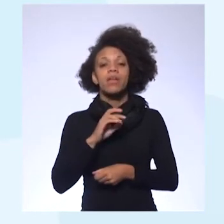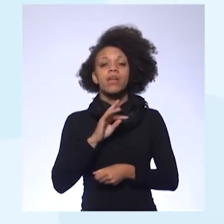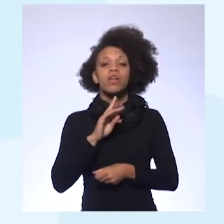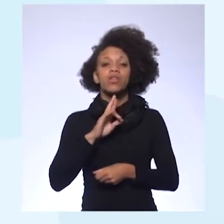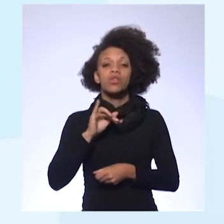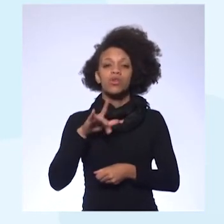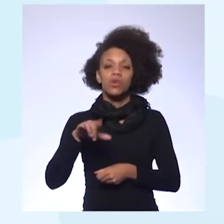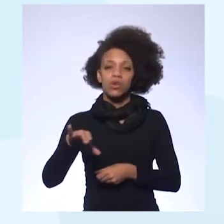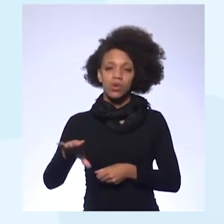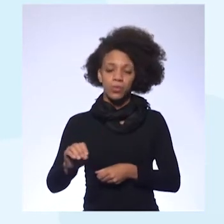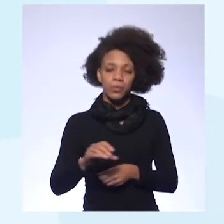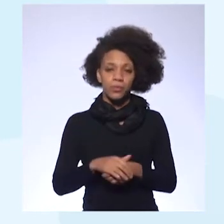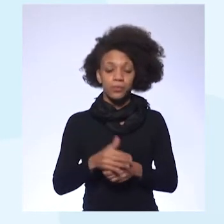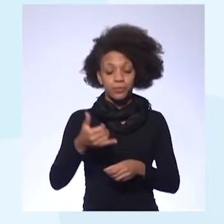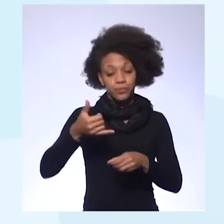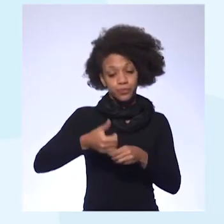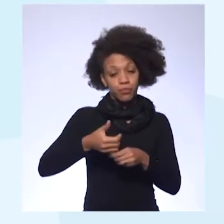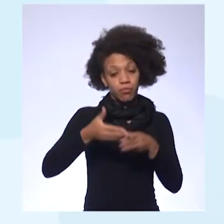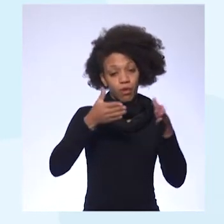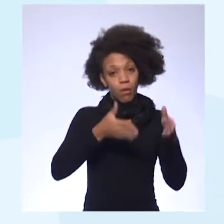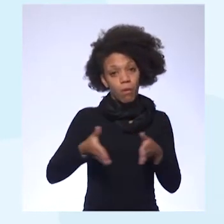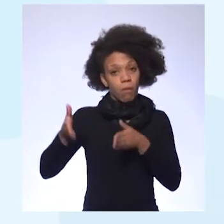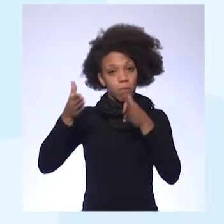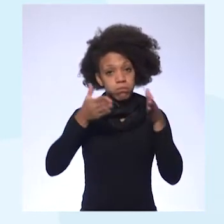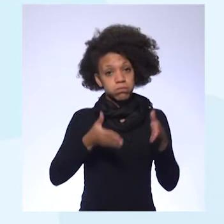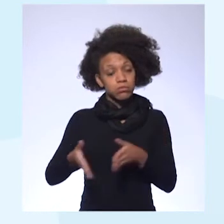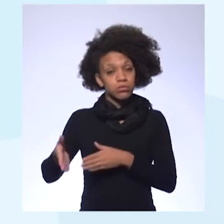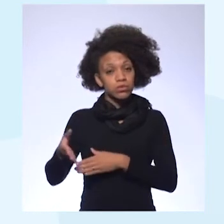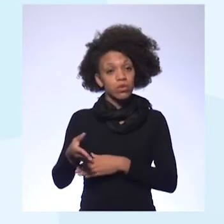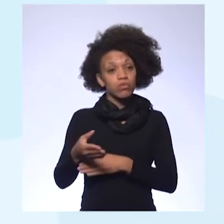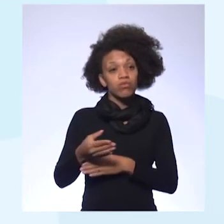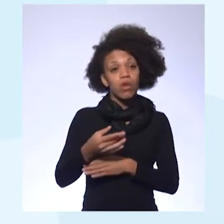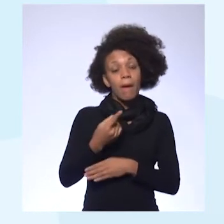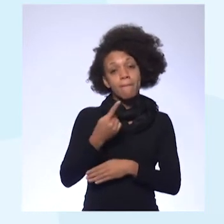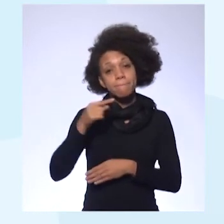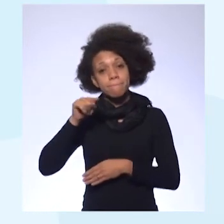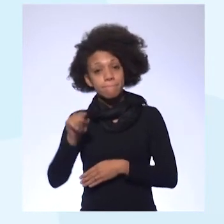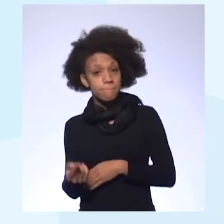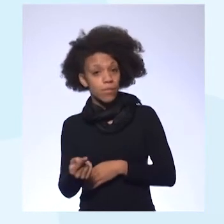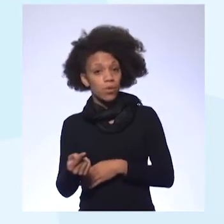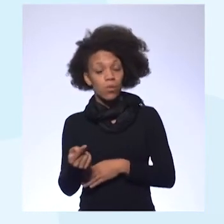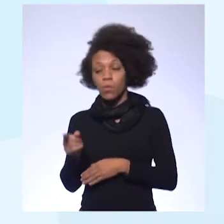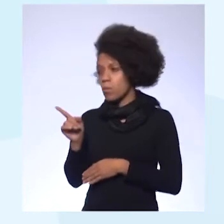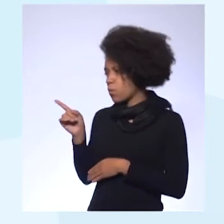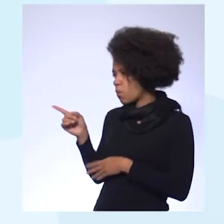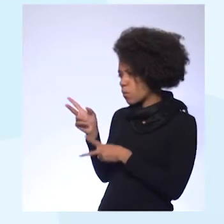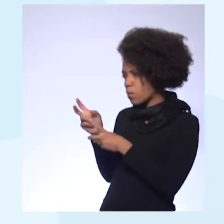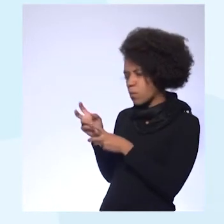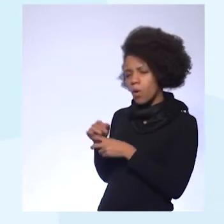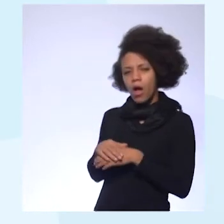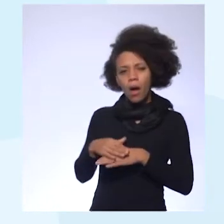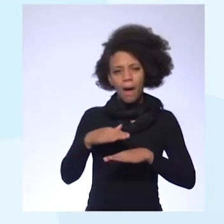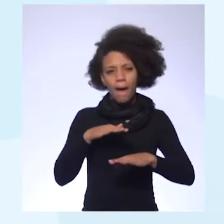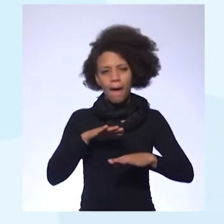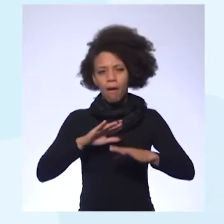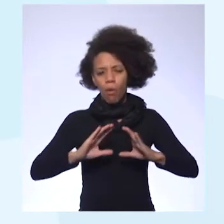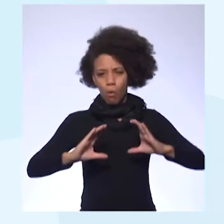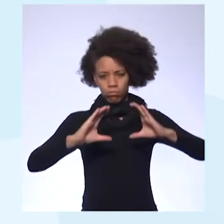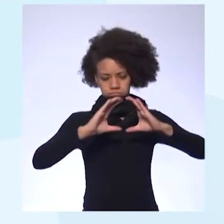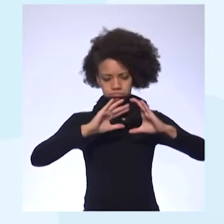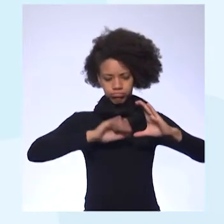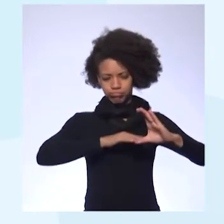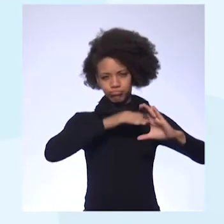1.000 barris por dia. Então, reparem nesse mapa que quanto maior o círculo representado,